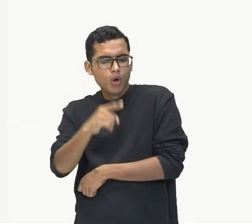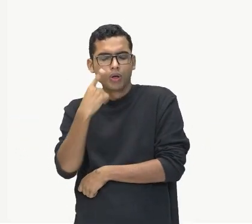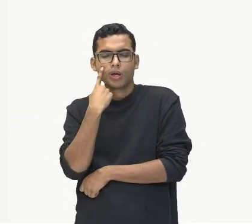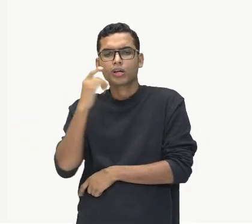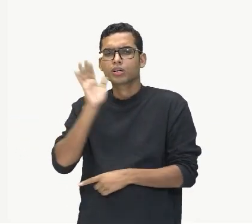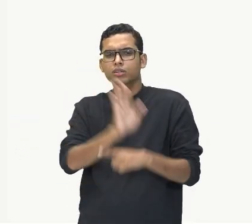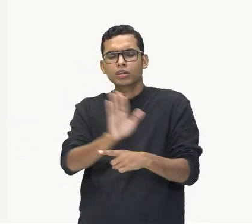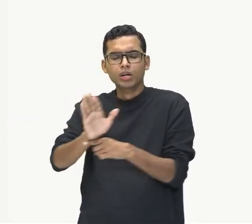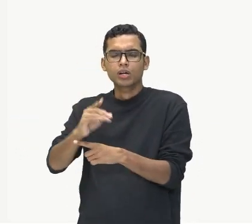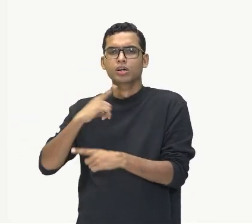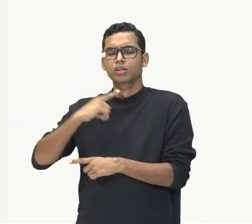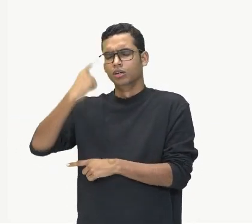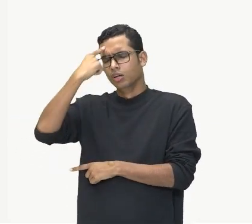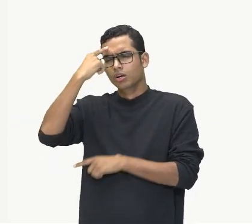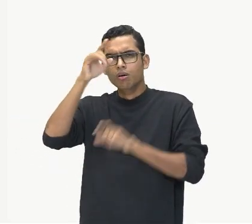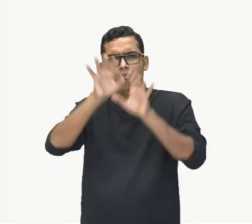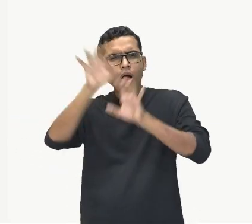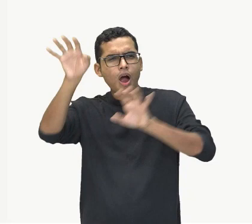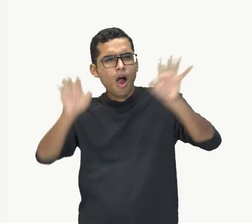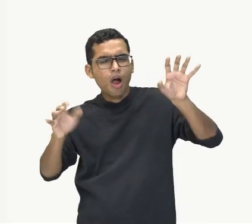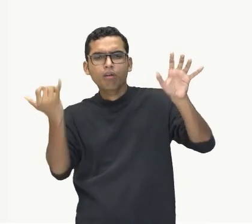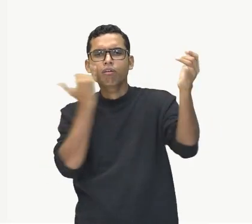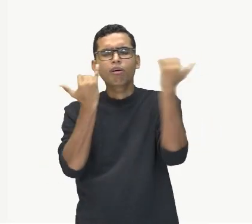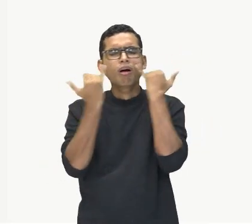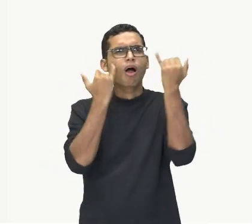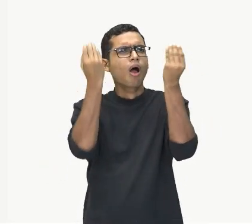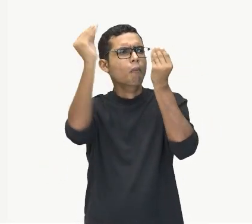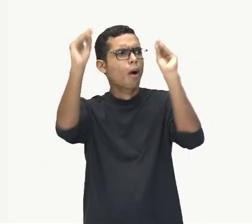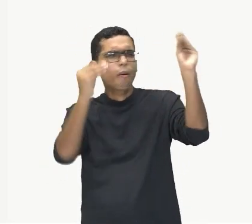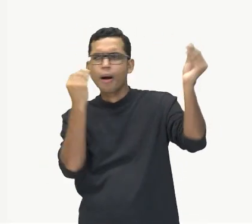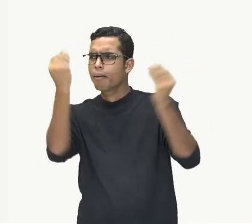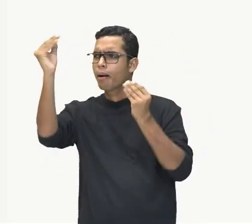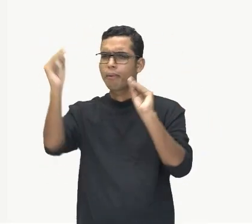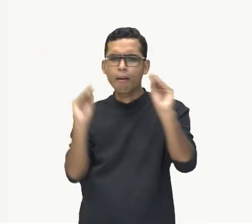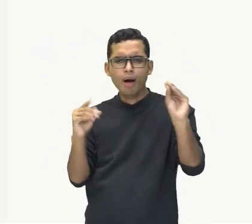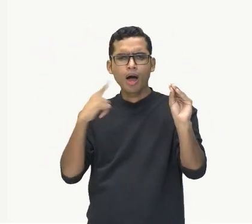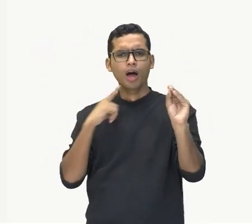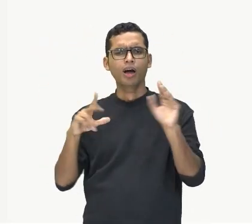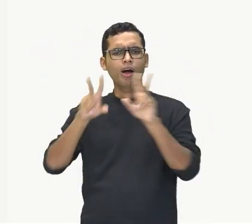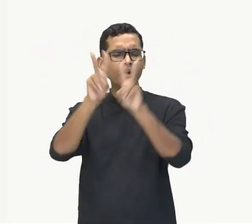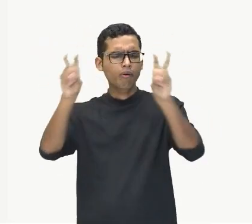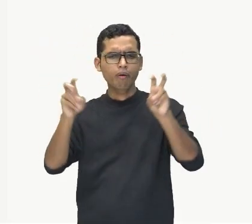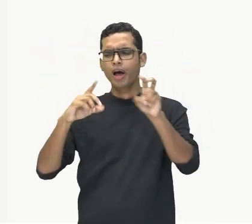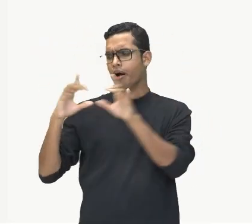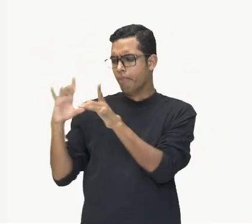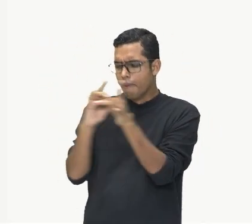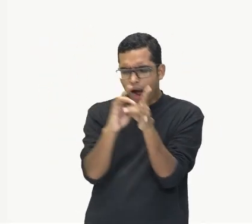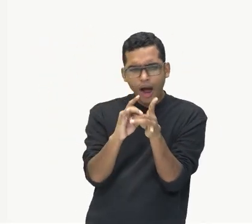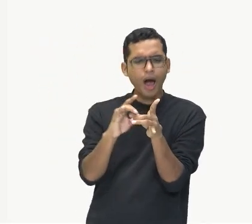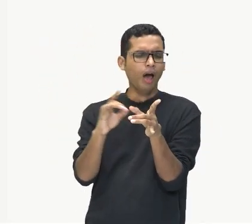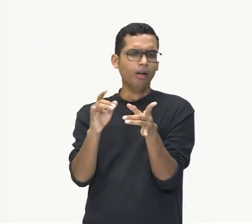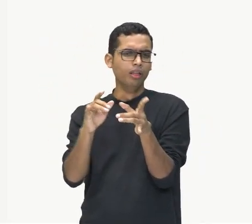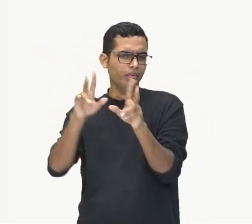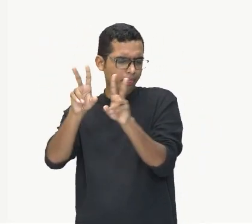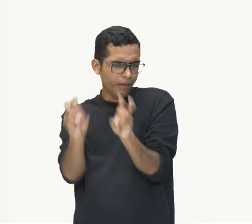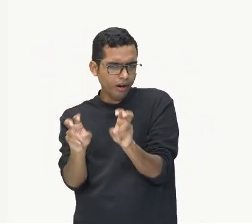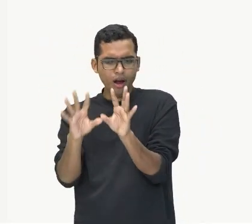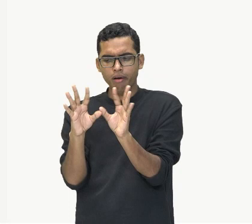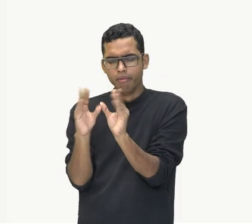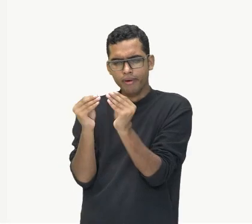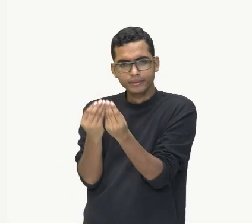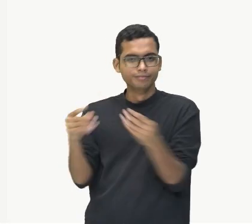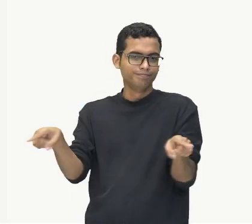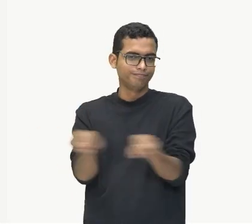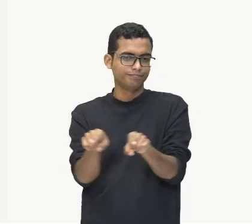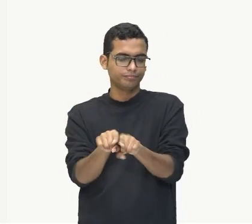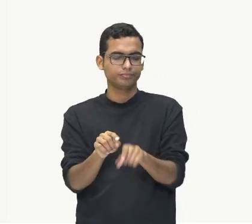a colocar todas as informações, né? Sobre um determinado composto, substância. Então,